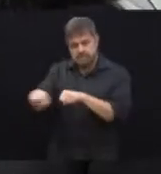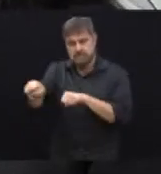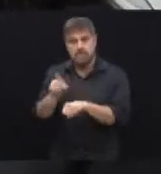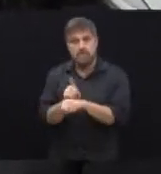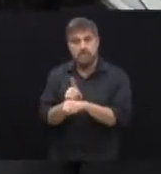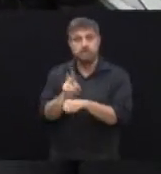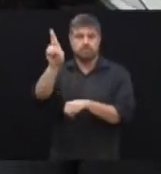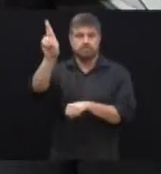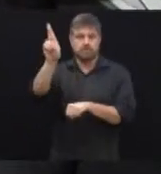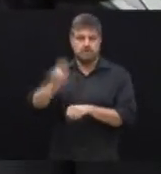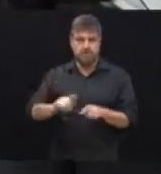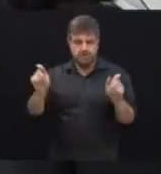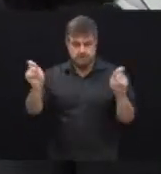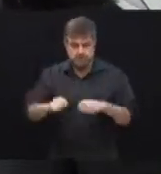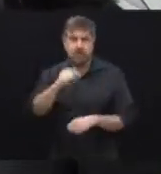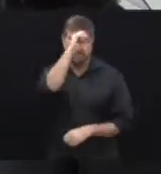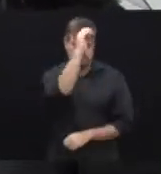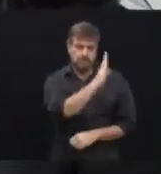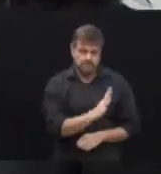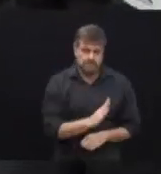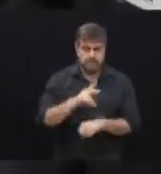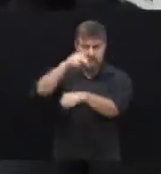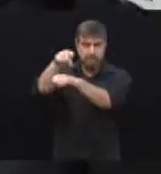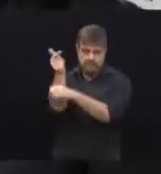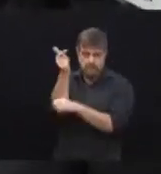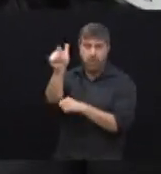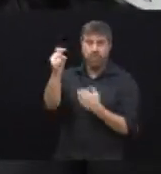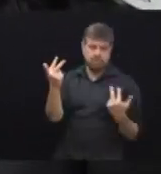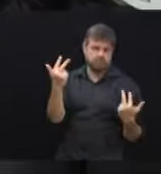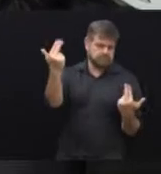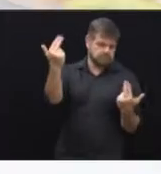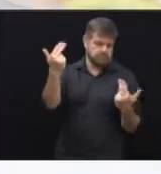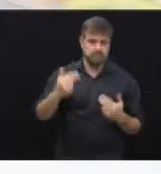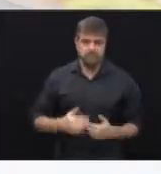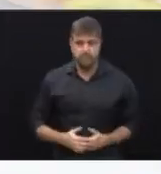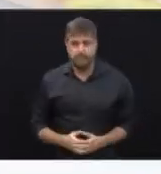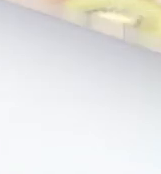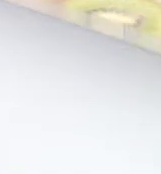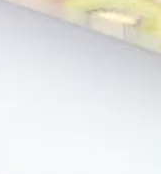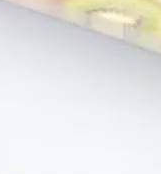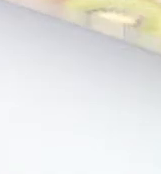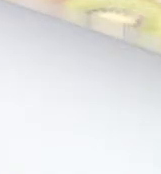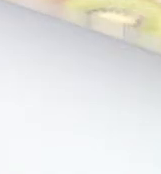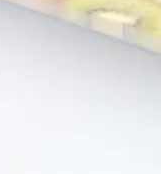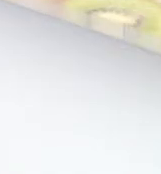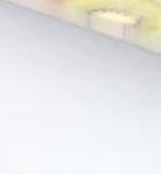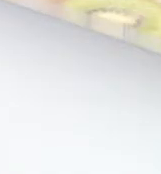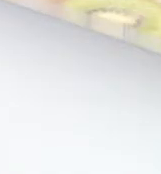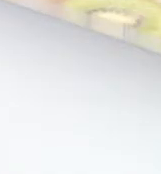de um doutorado. Isso pode ser feito tanto no Brasil quanto fora do Brasil.